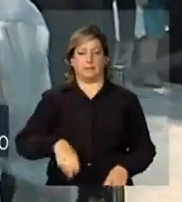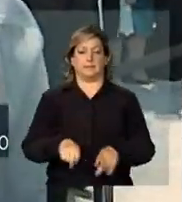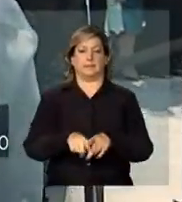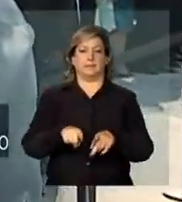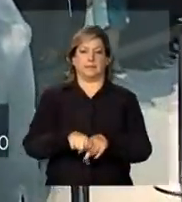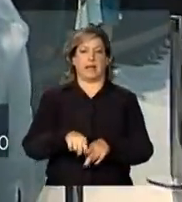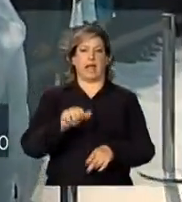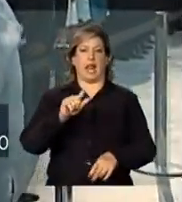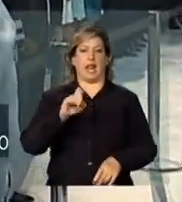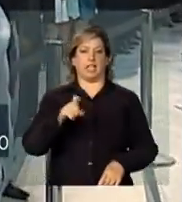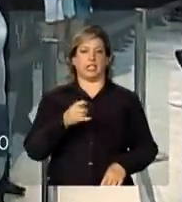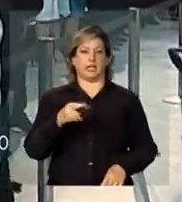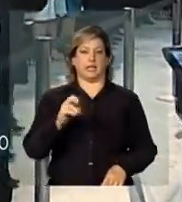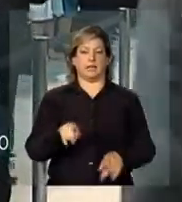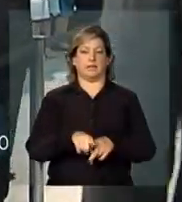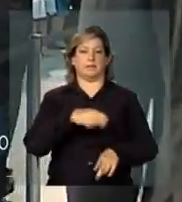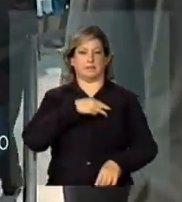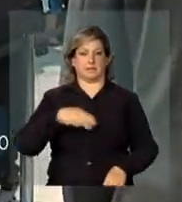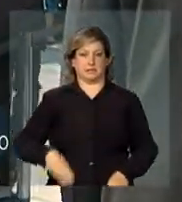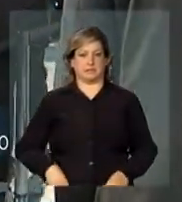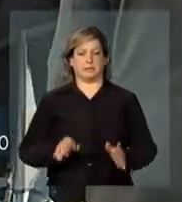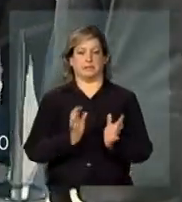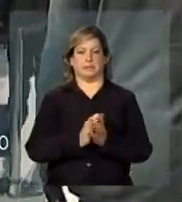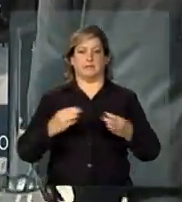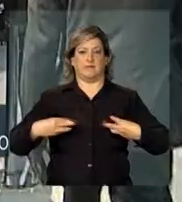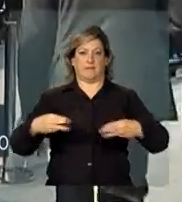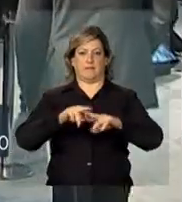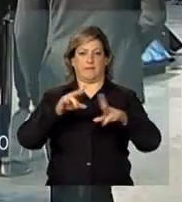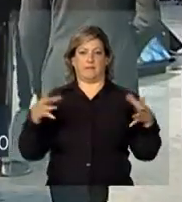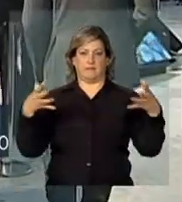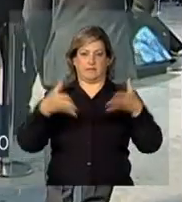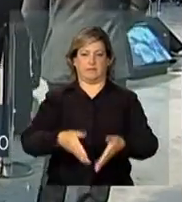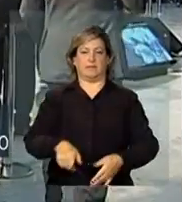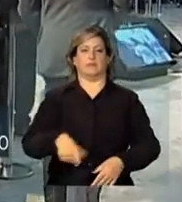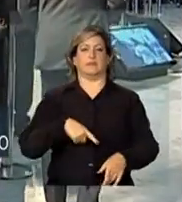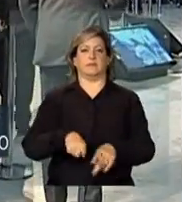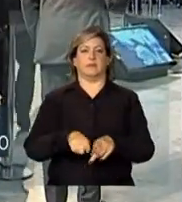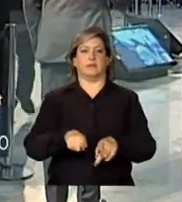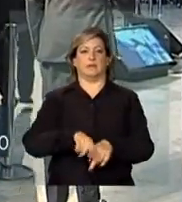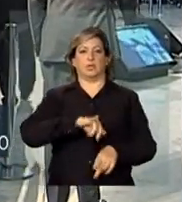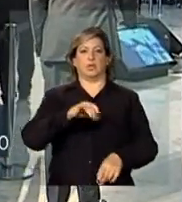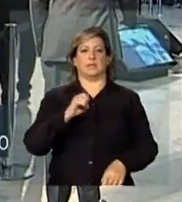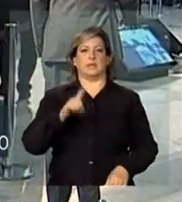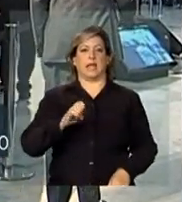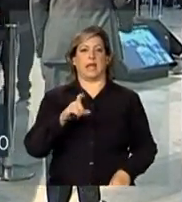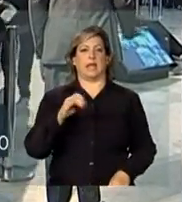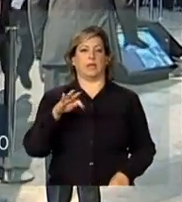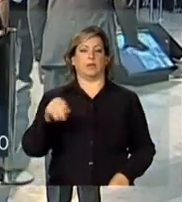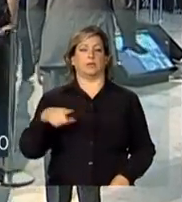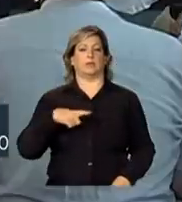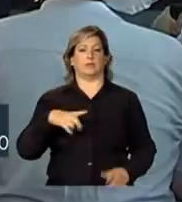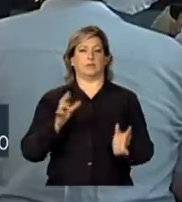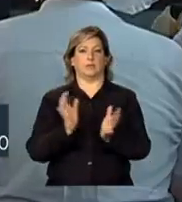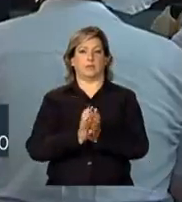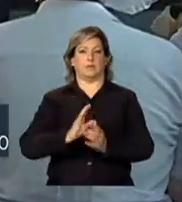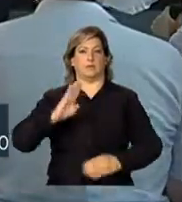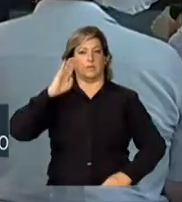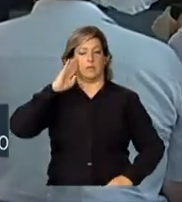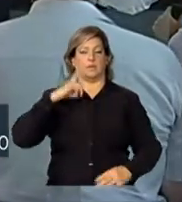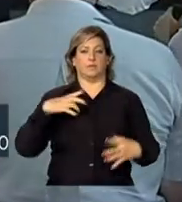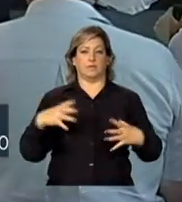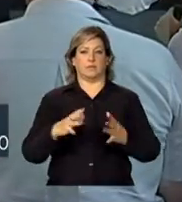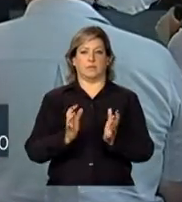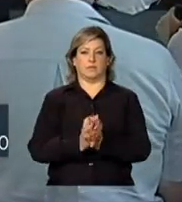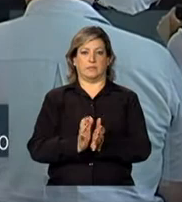Saúde General José elito Carvalho Siqueira do gabinete de segurança institucional da presidência da república